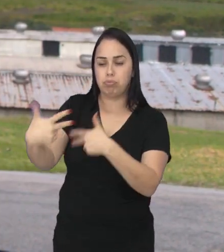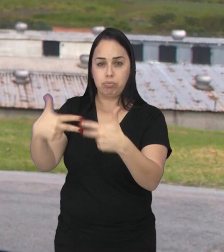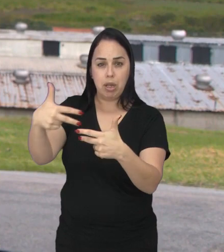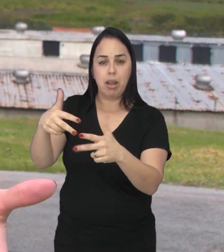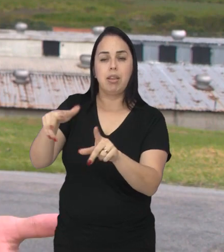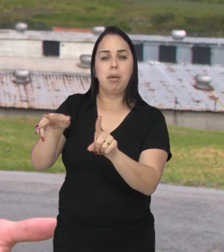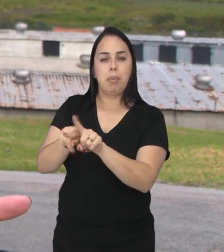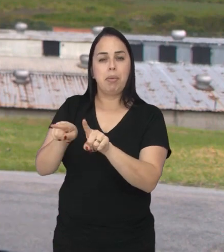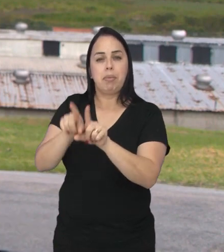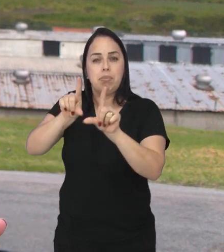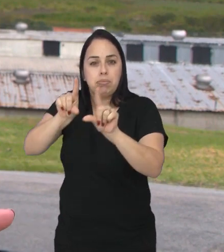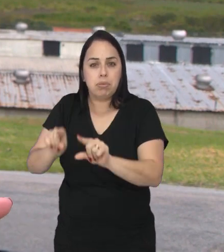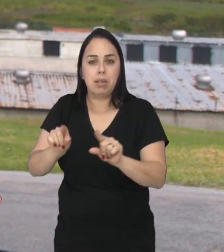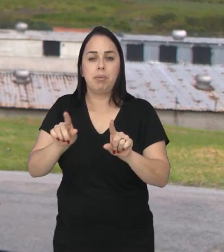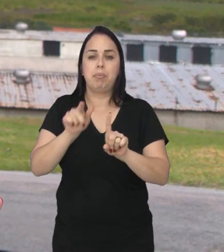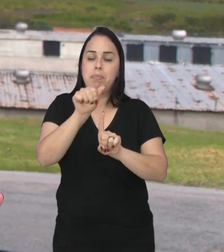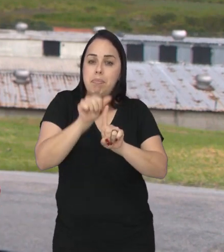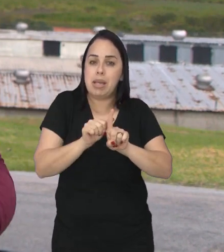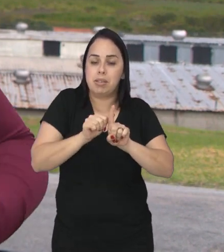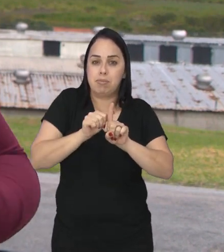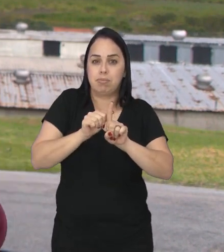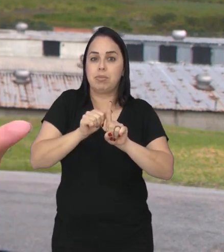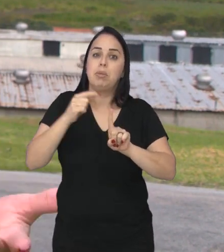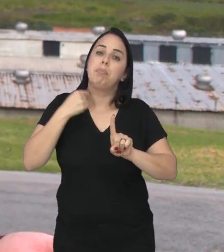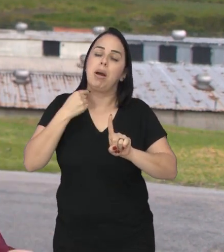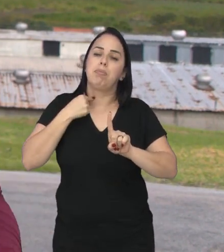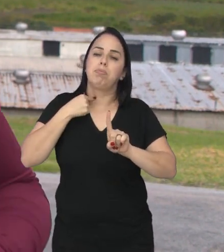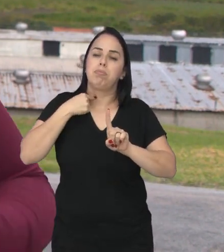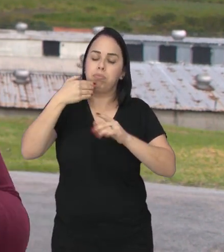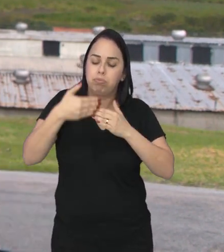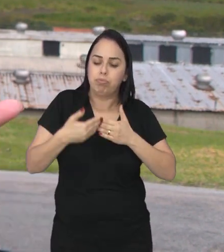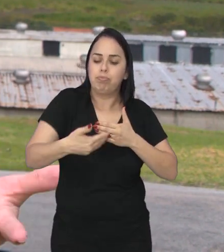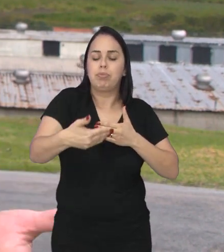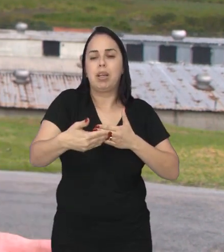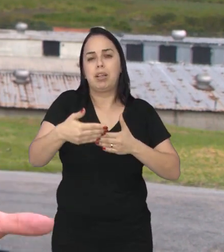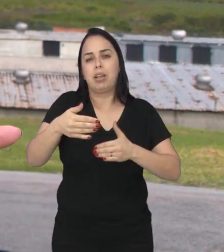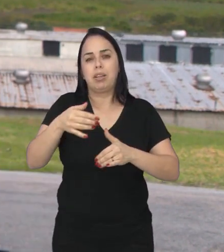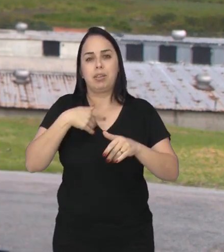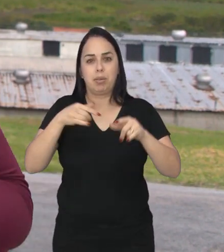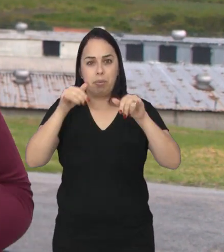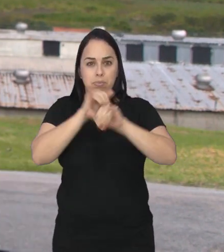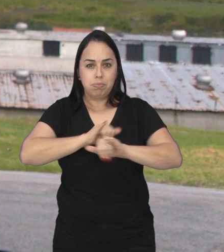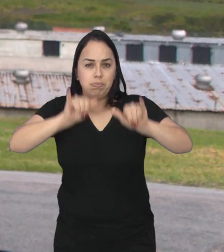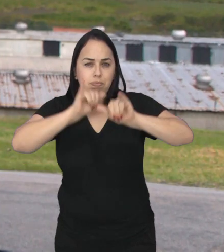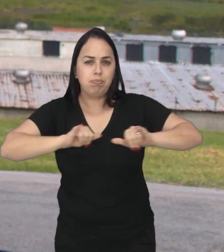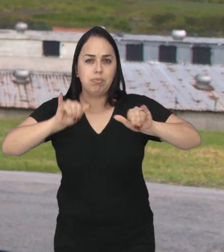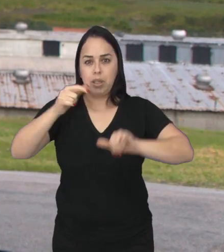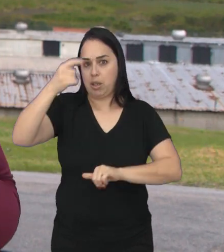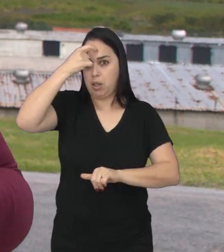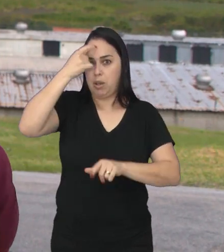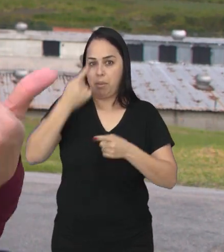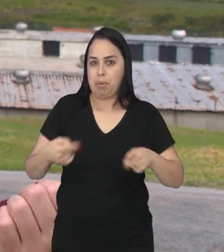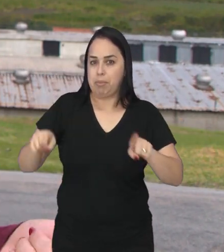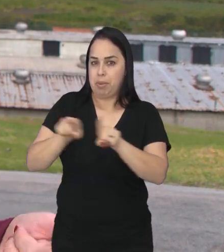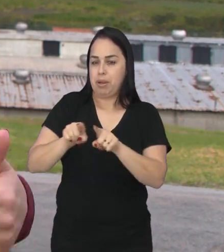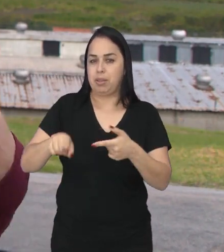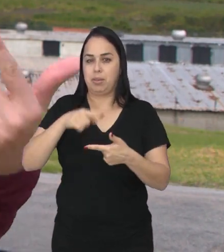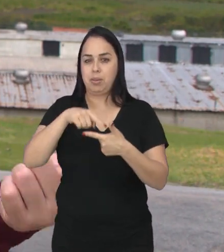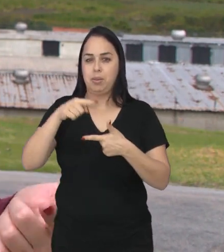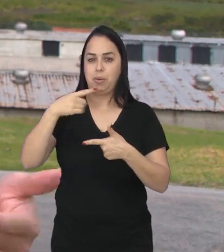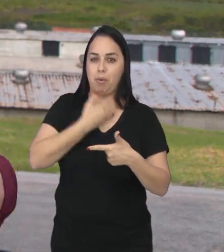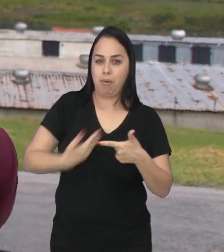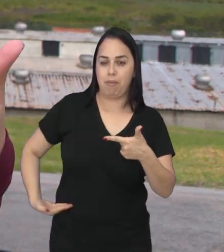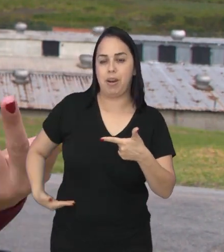durante todo mês são realizadas campanhas educativas e de conscientização em parceria com os governos Municipal